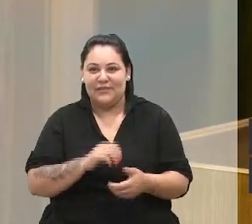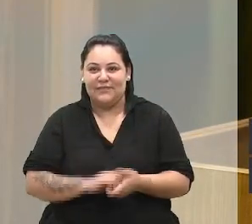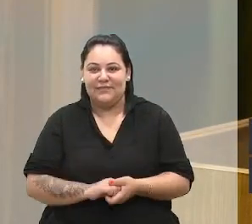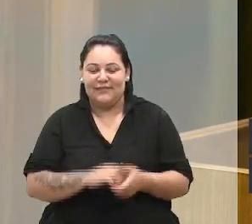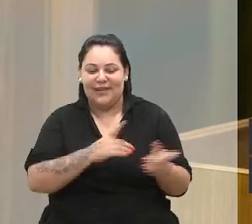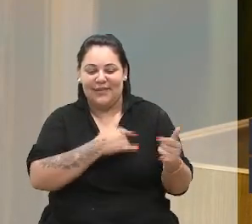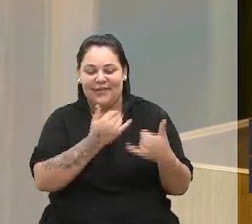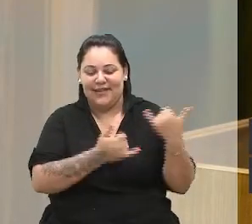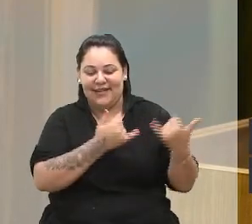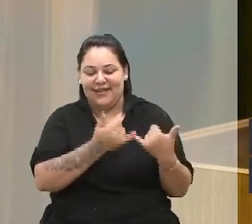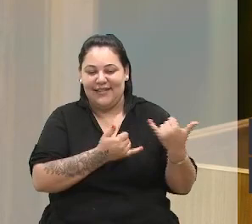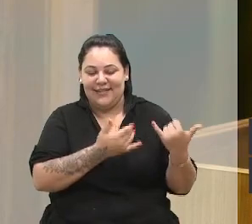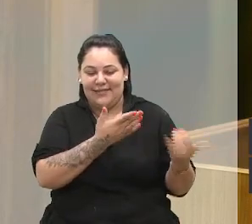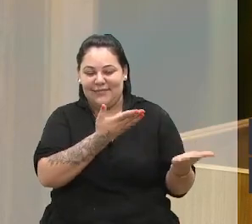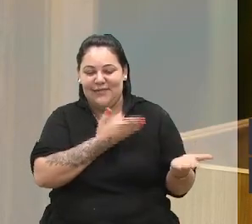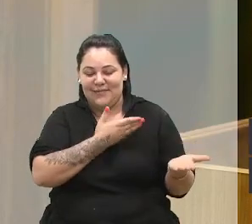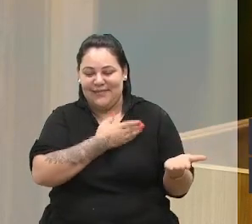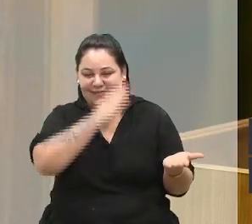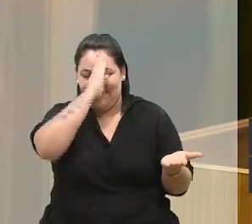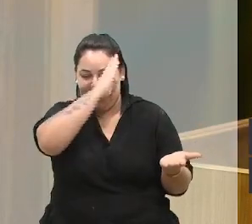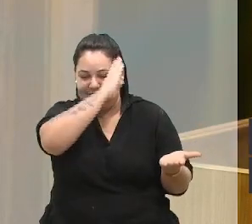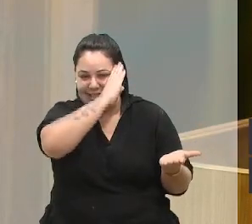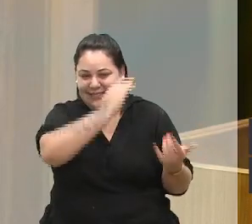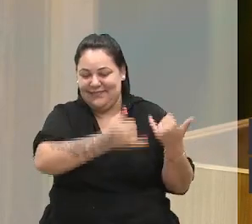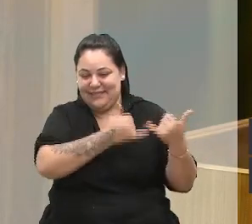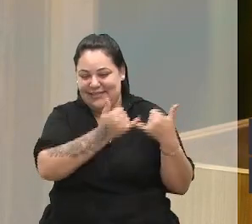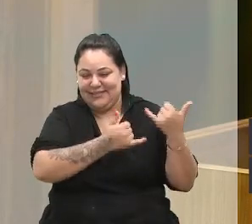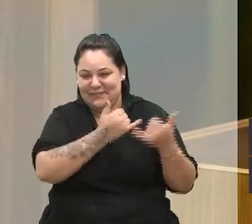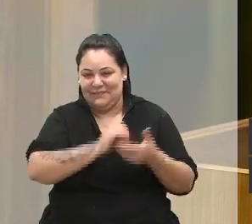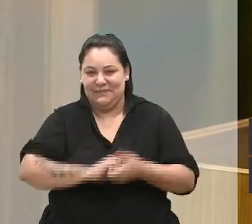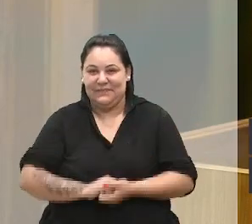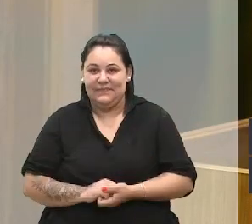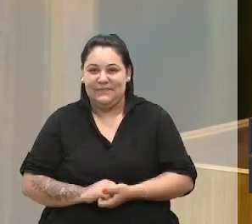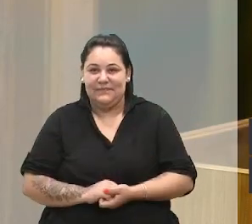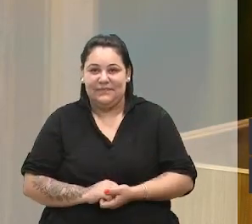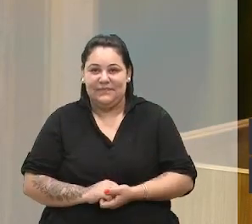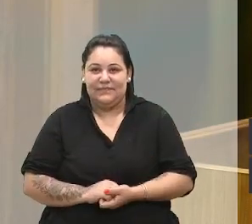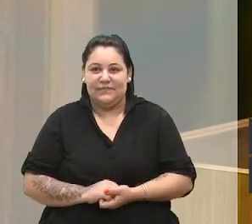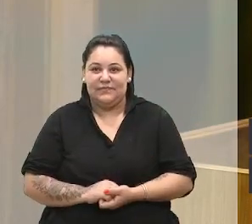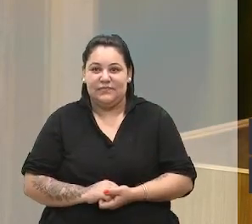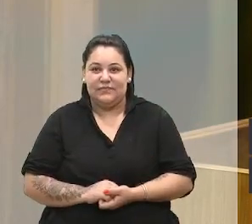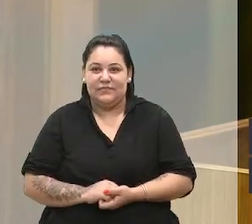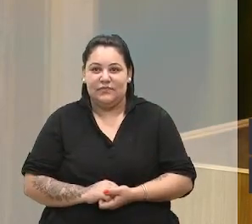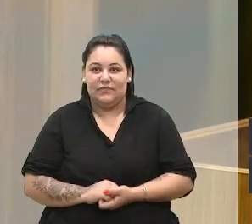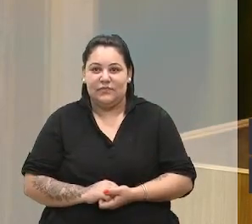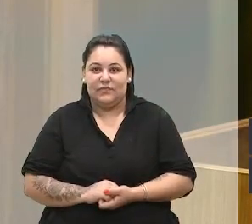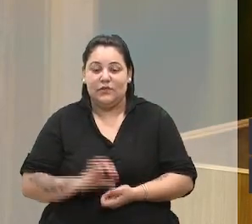com o amigo, grande amigo aí, vereador Adriano Bressan. Eu só quero falar de uma situação,